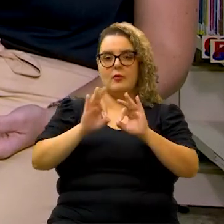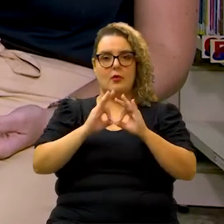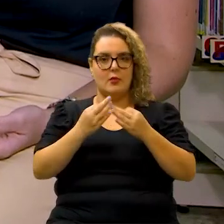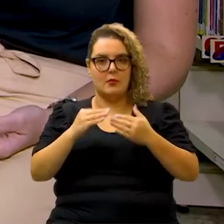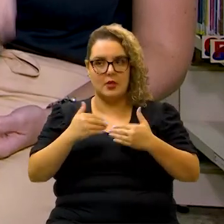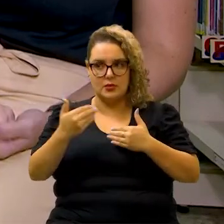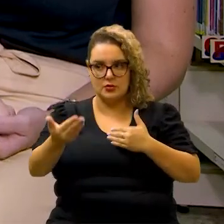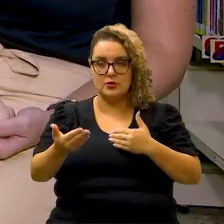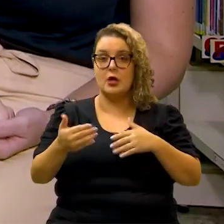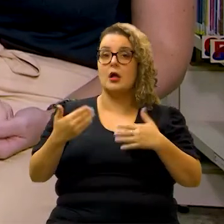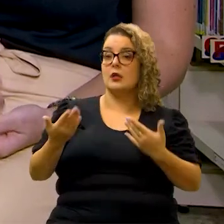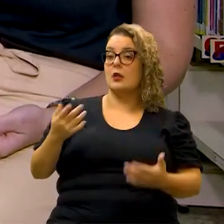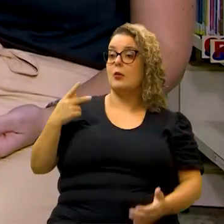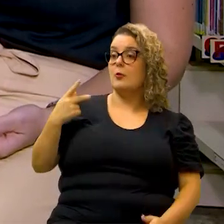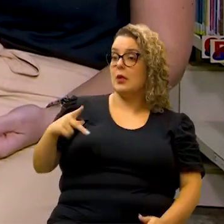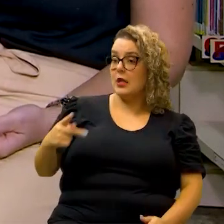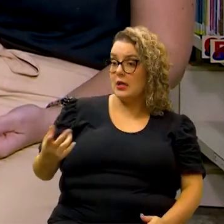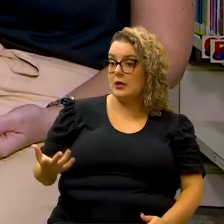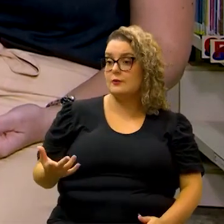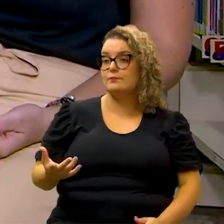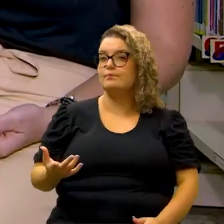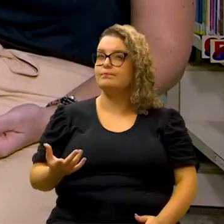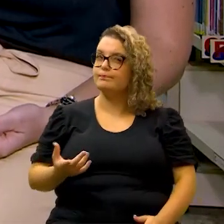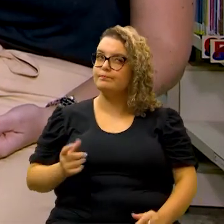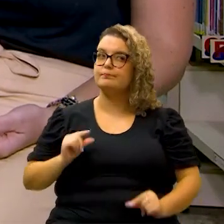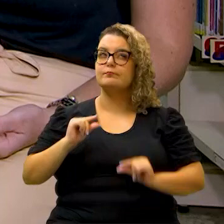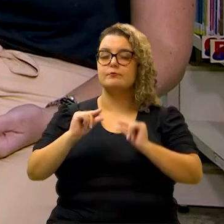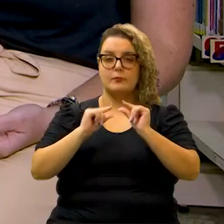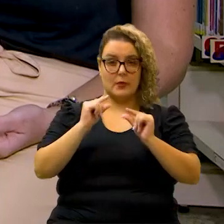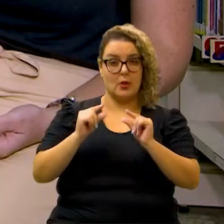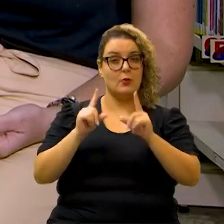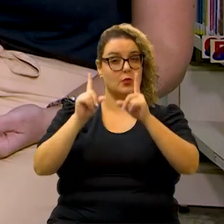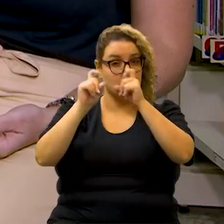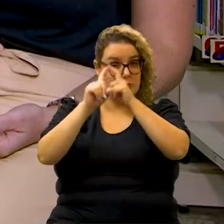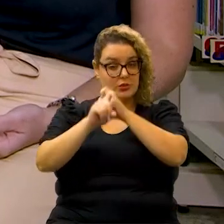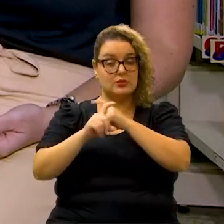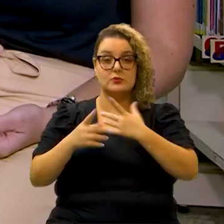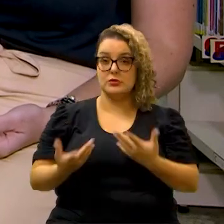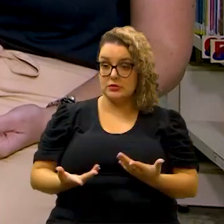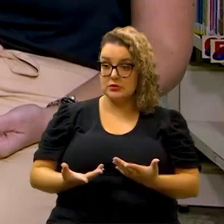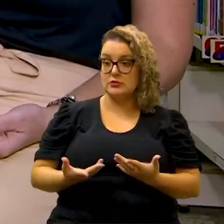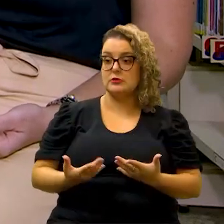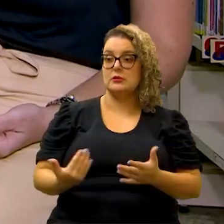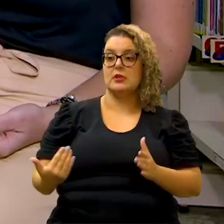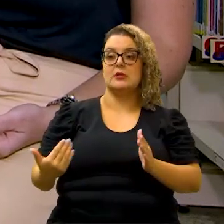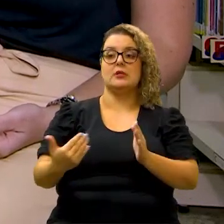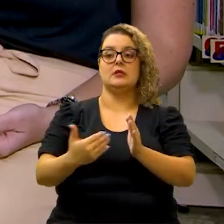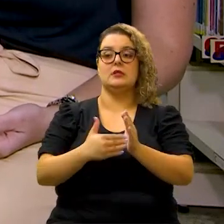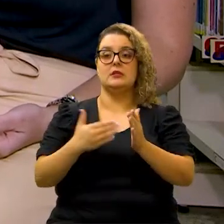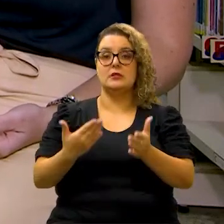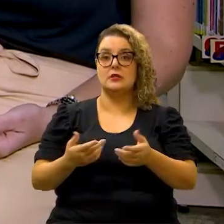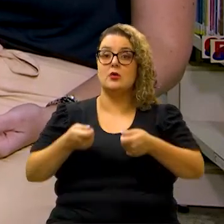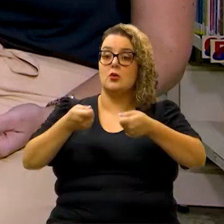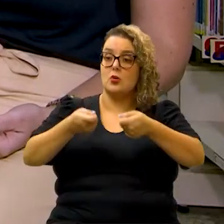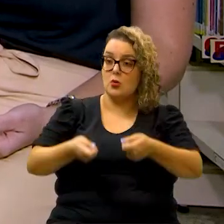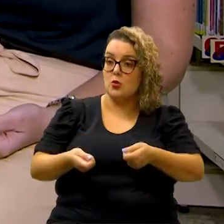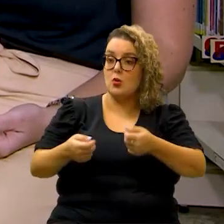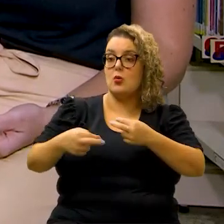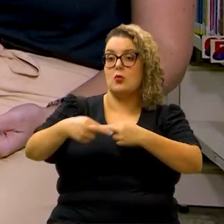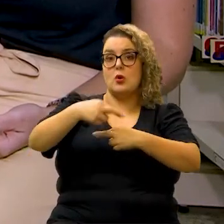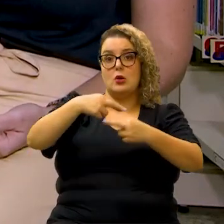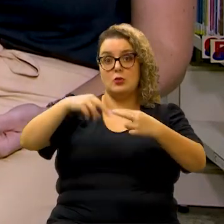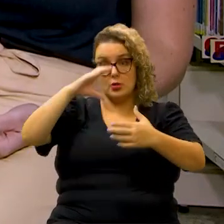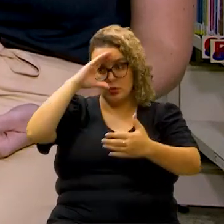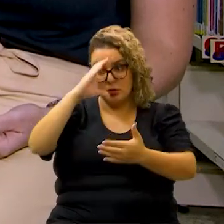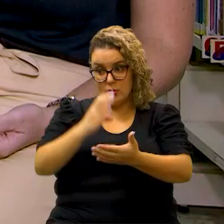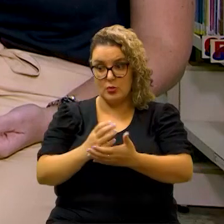né, fora do núcleo familiar, então para eles torna-se um pouco mais desafiante. Então, até eles